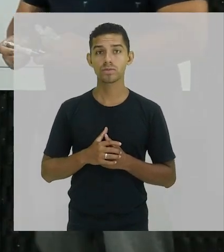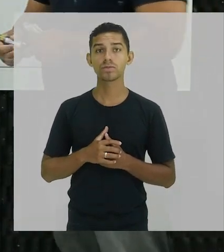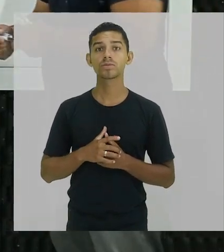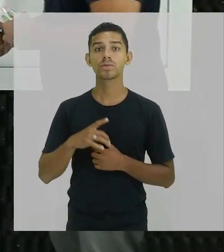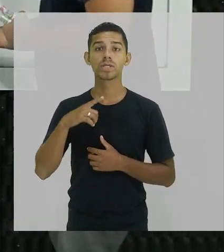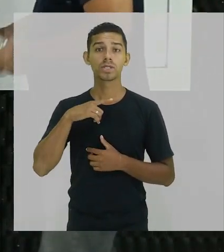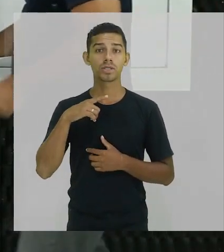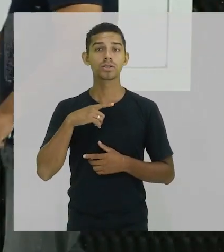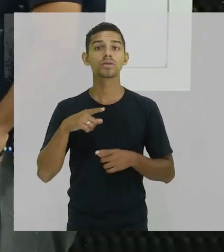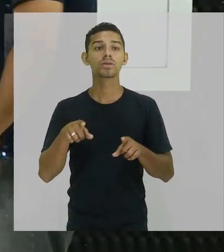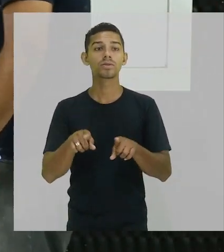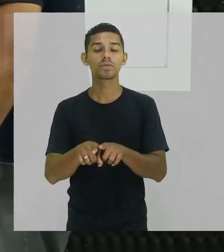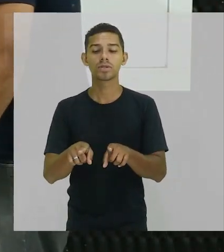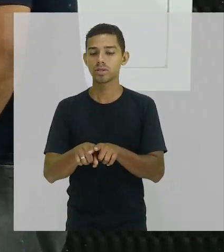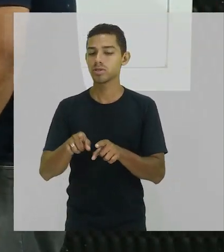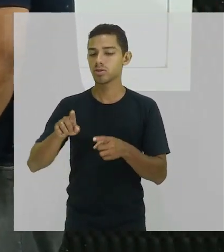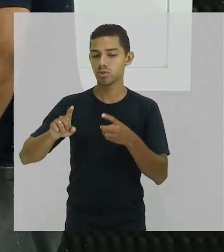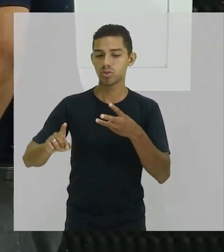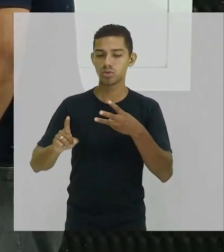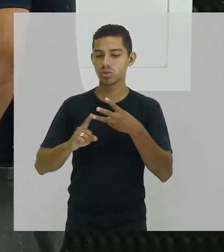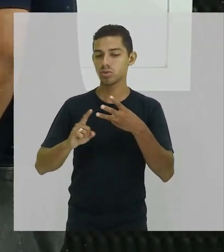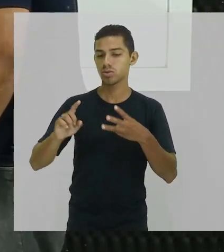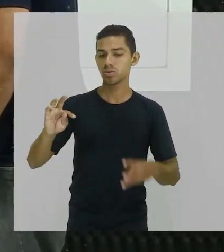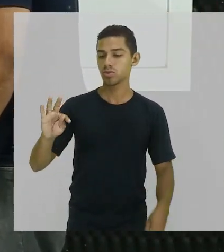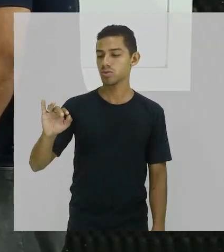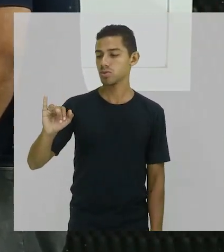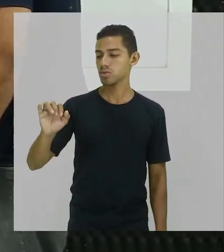nós temos o timbre,